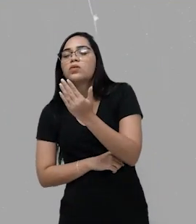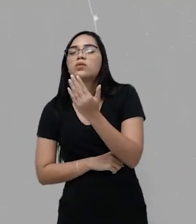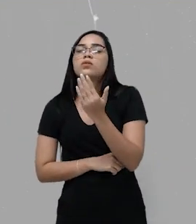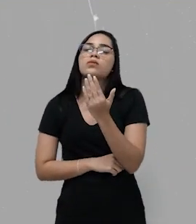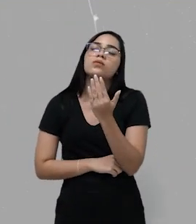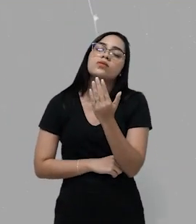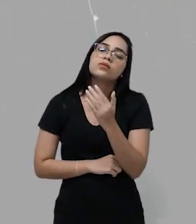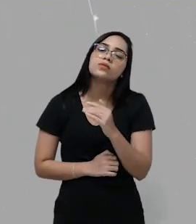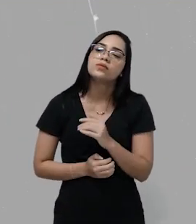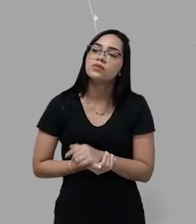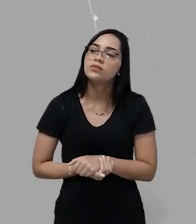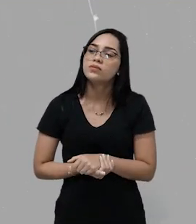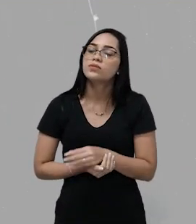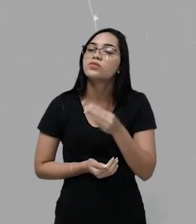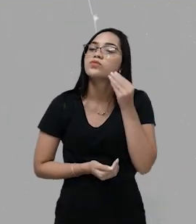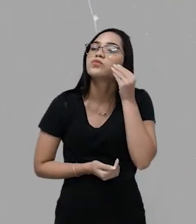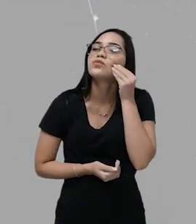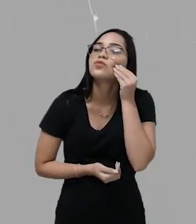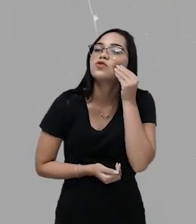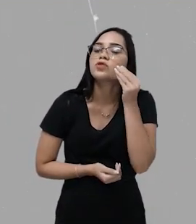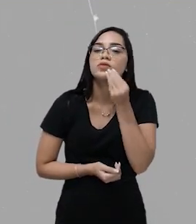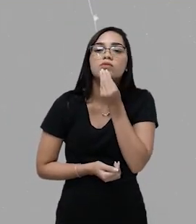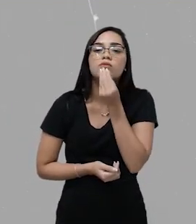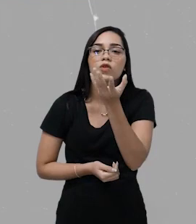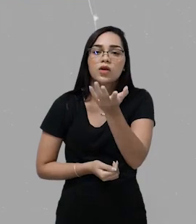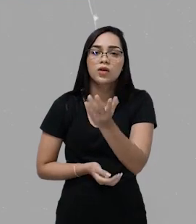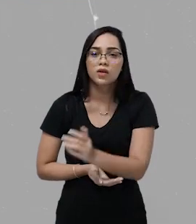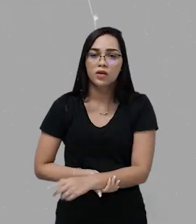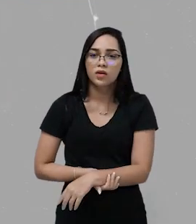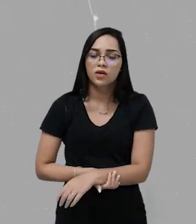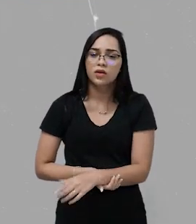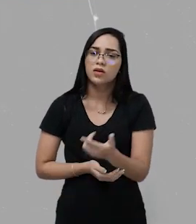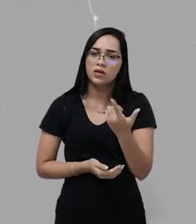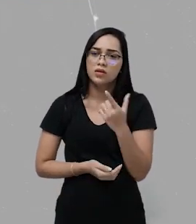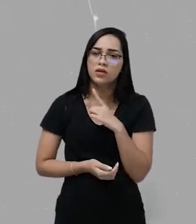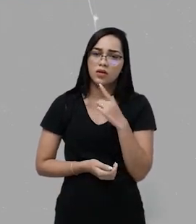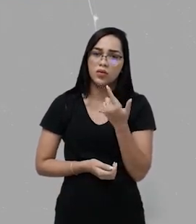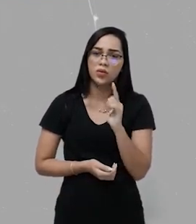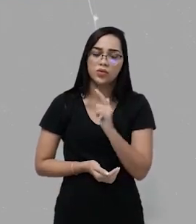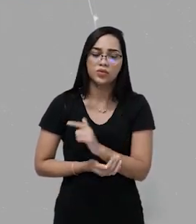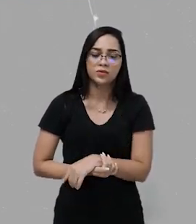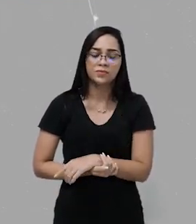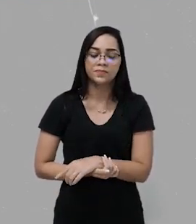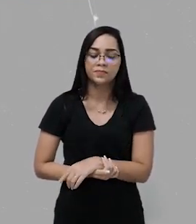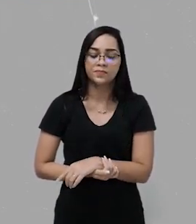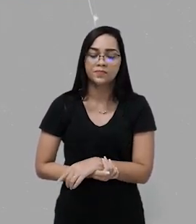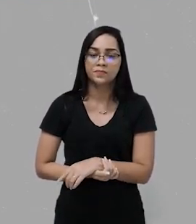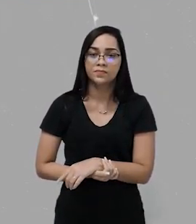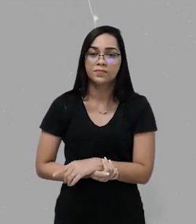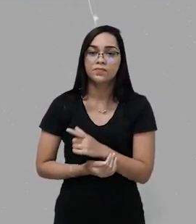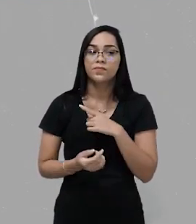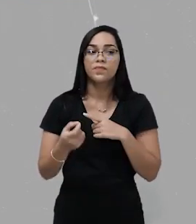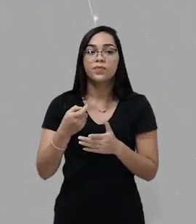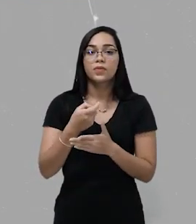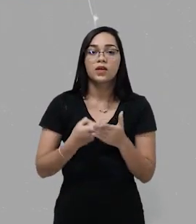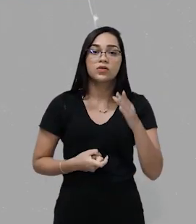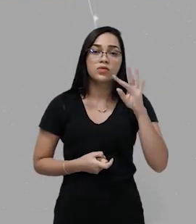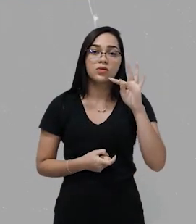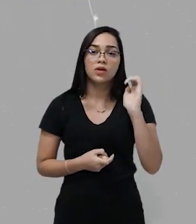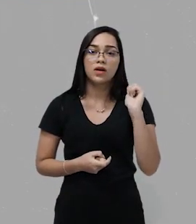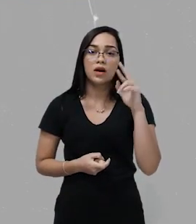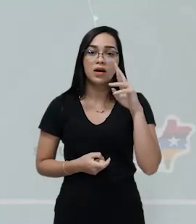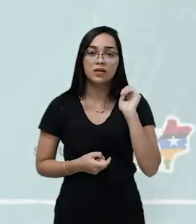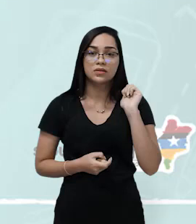bocejo, um beijinho, jogar um beijinho, enfim, isso é uma série de coisas. Texto teatral.